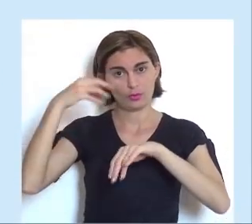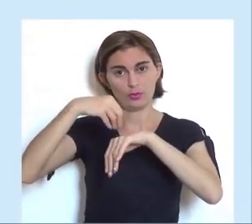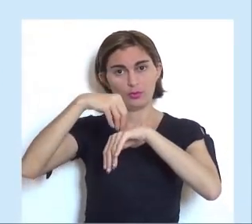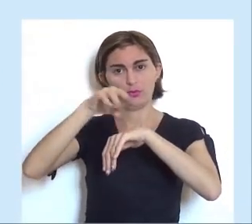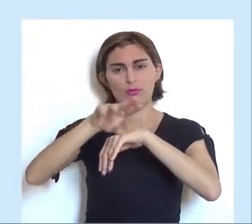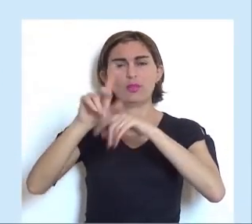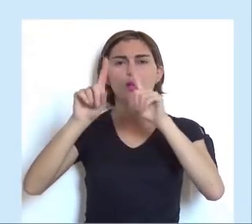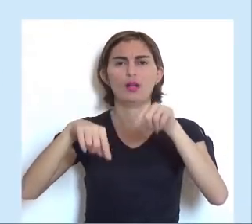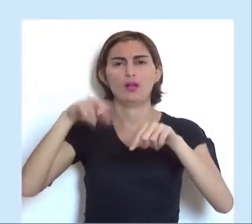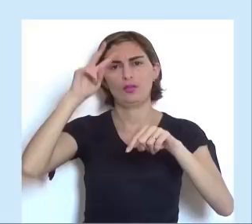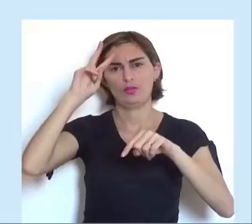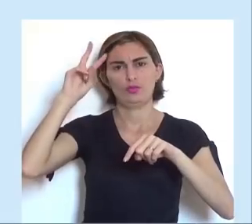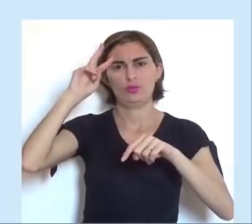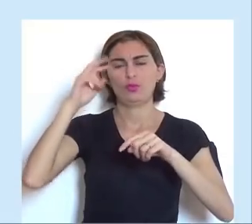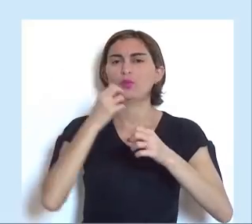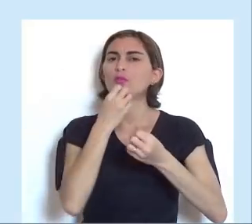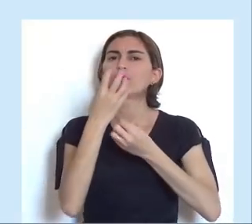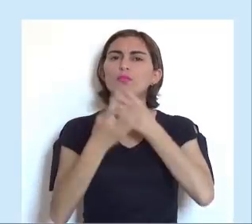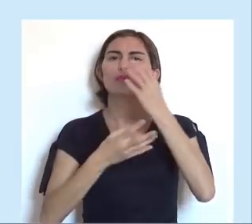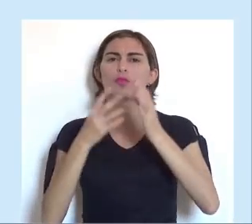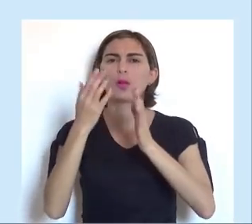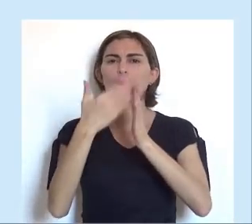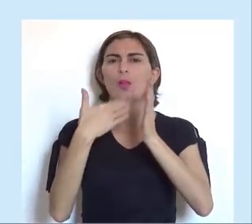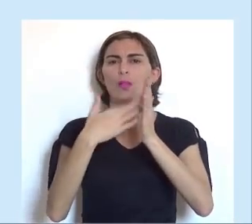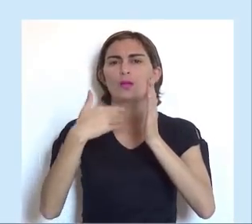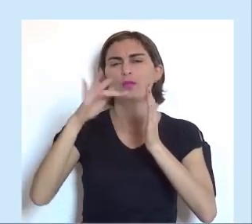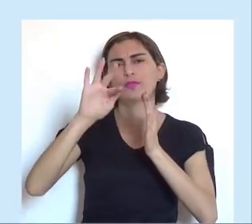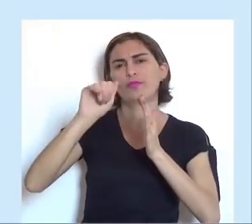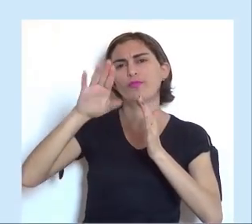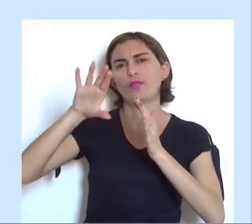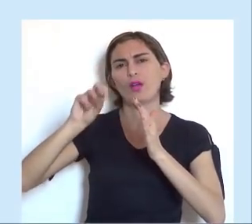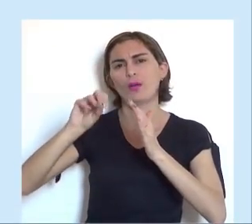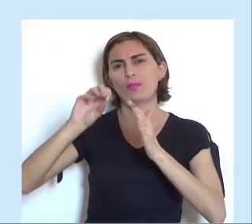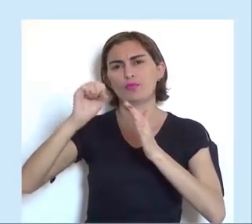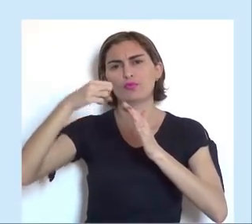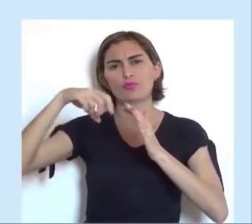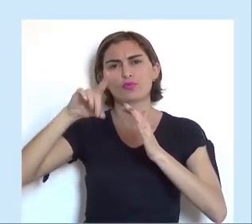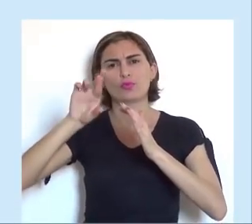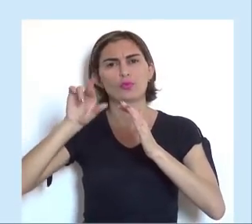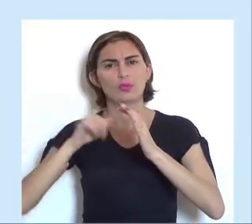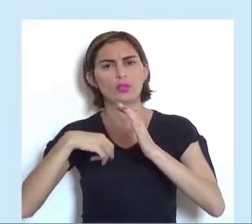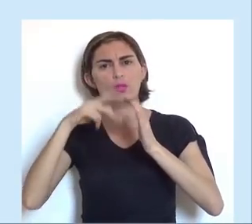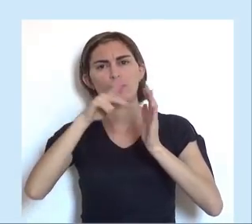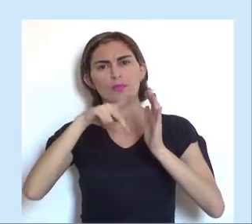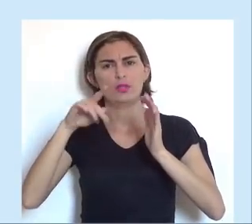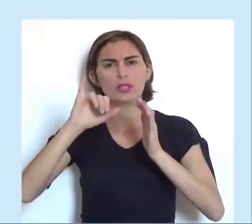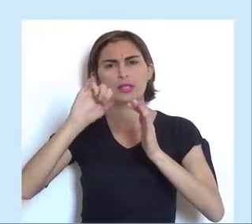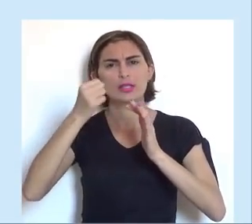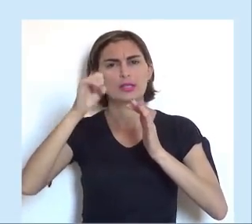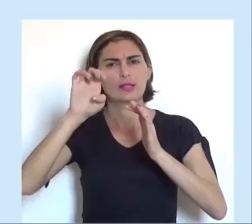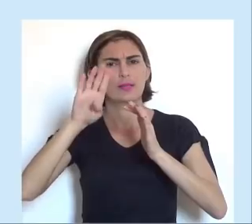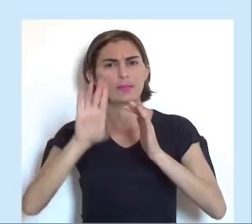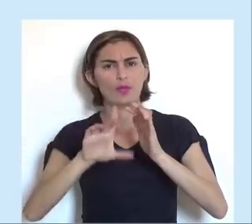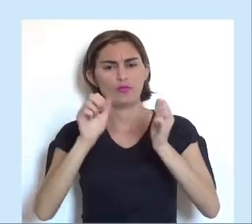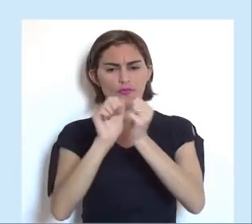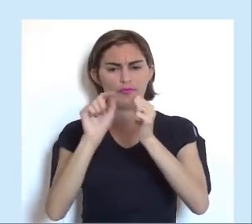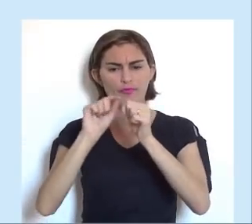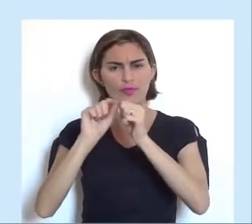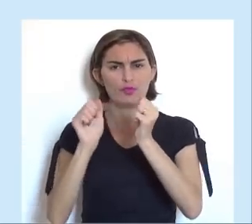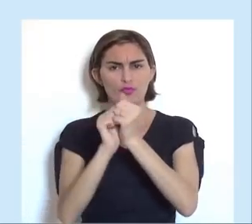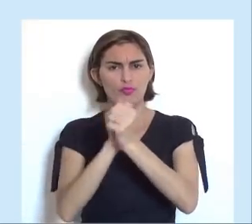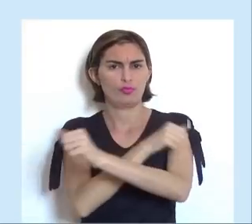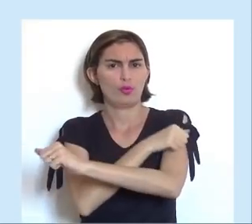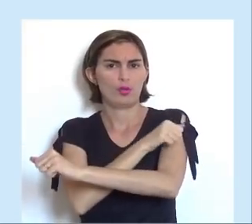história que eu trouxe para vocês é uma história inspirada pelo livro do Fábio Sombra. Foi um trabalho que a professora Isabel da Costa fez com os